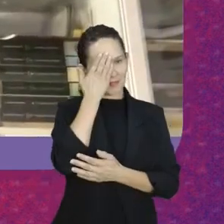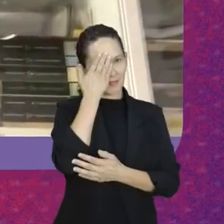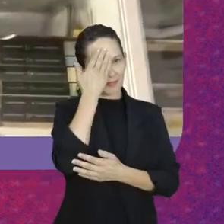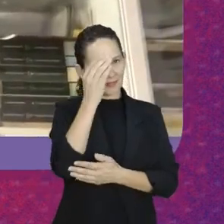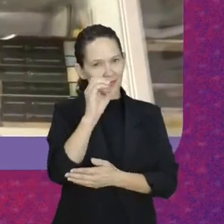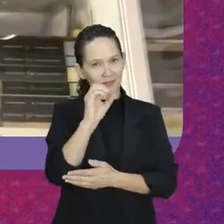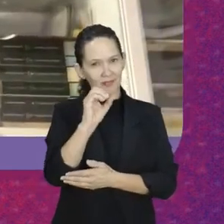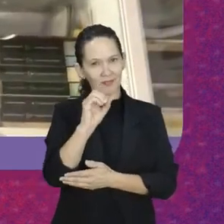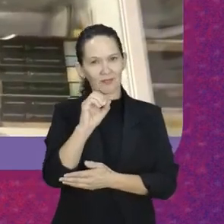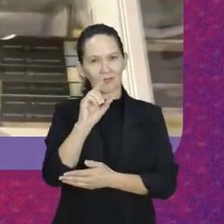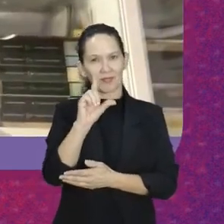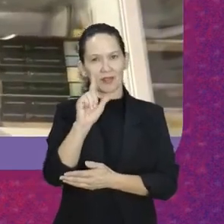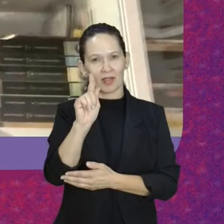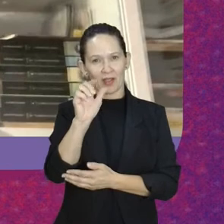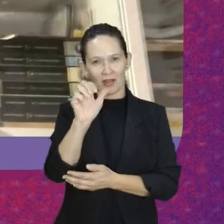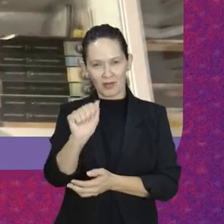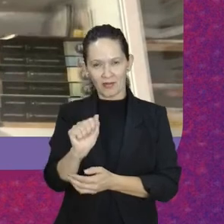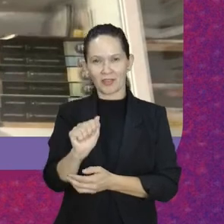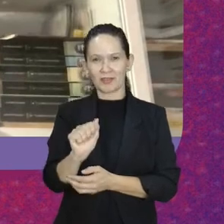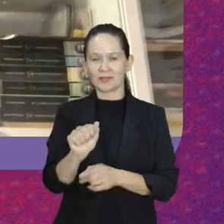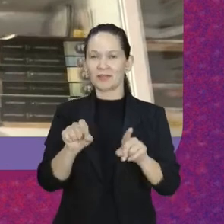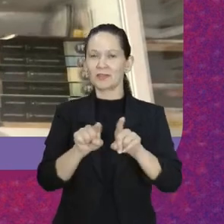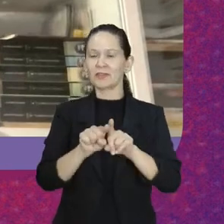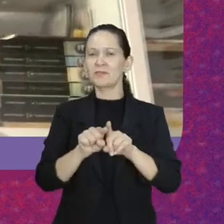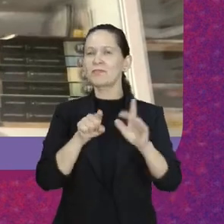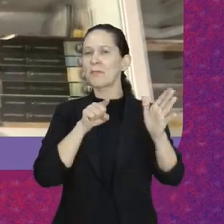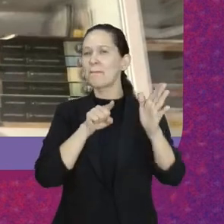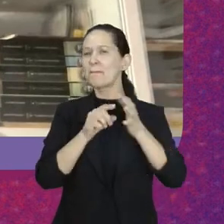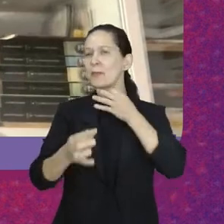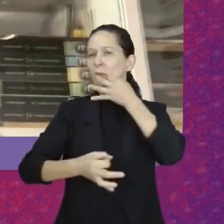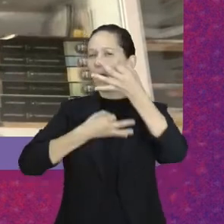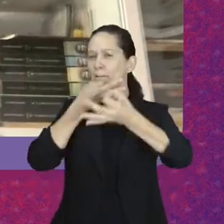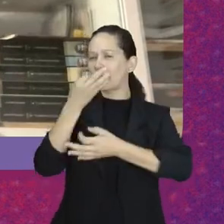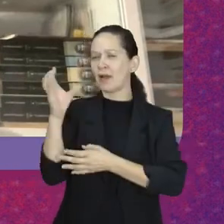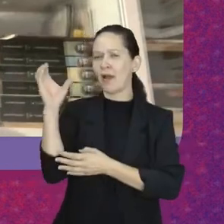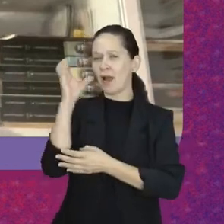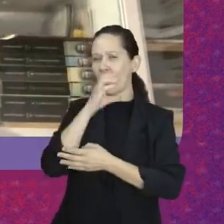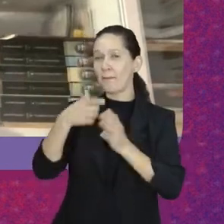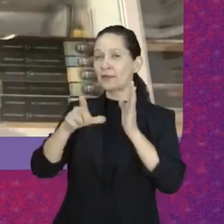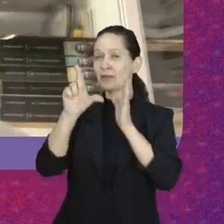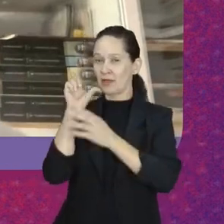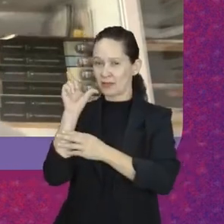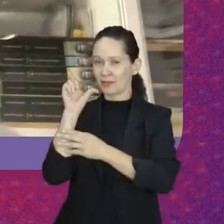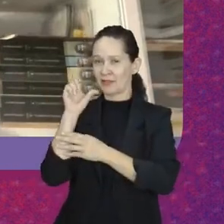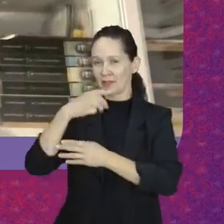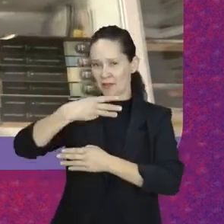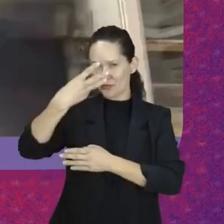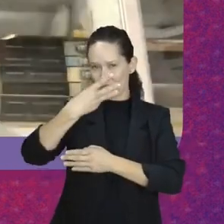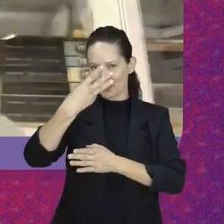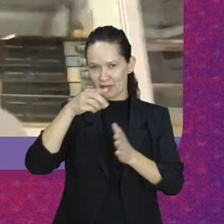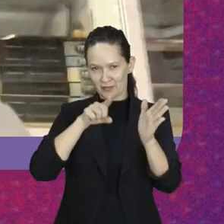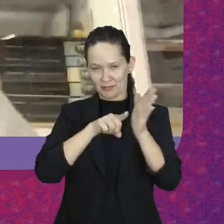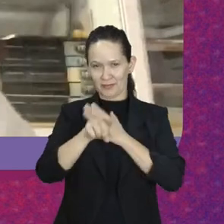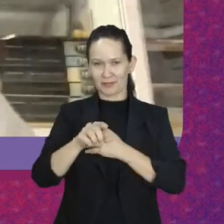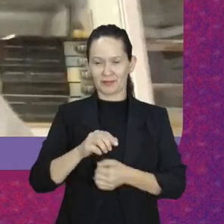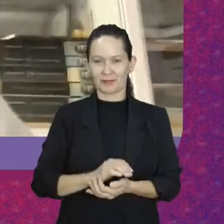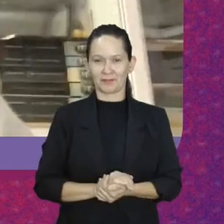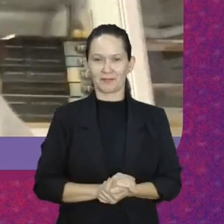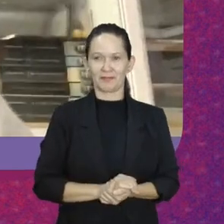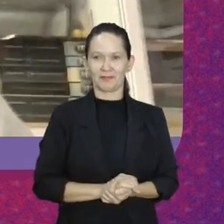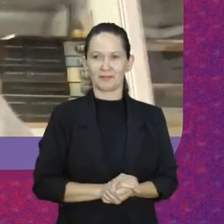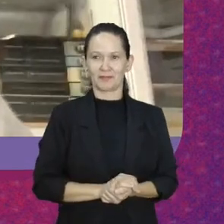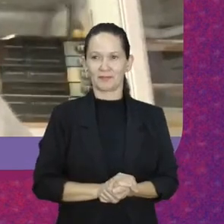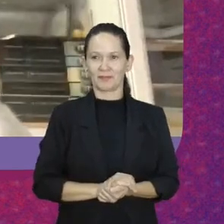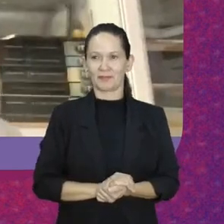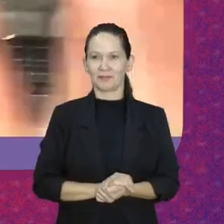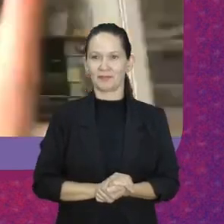Obrigada, Olga. Eu queria fazer um comentário rapidinho antes de passar para a terceira questão. A Maria